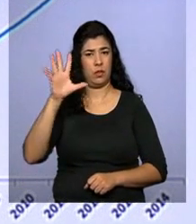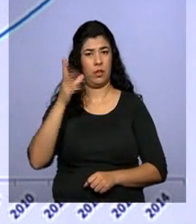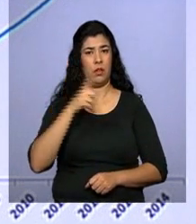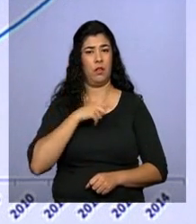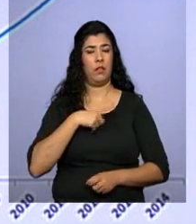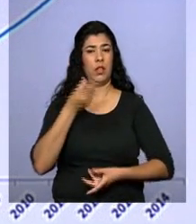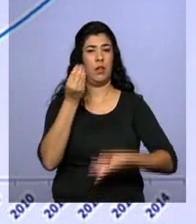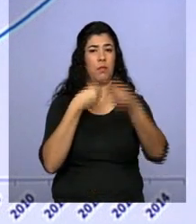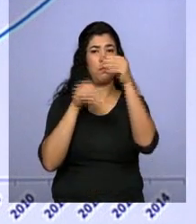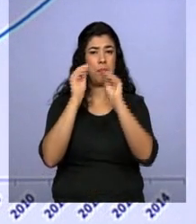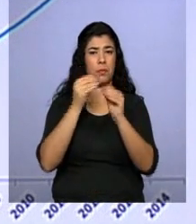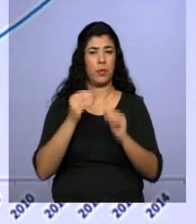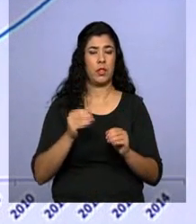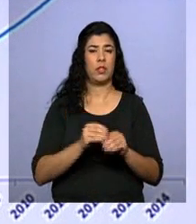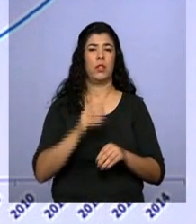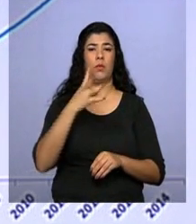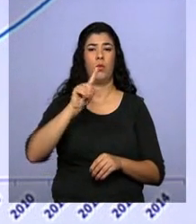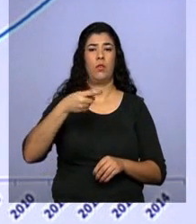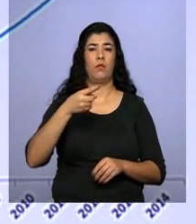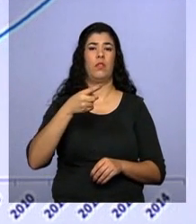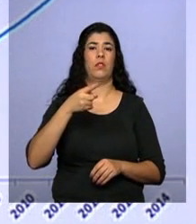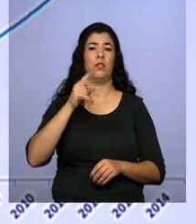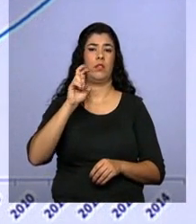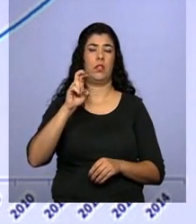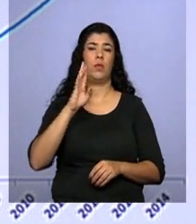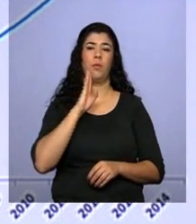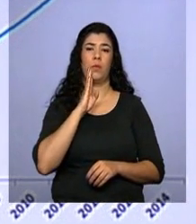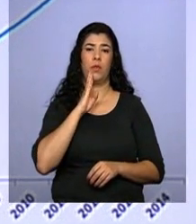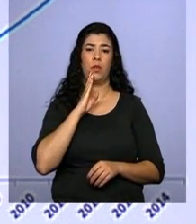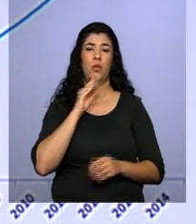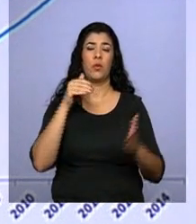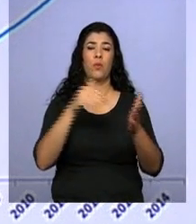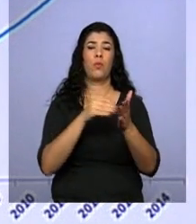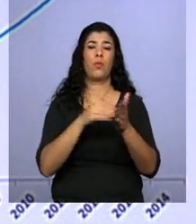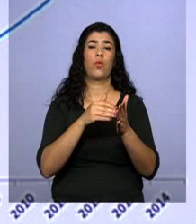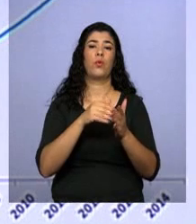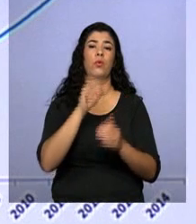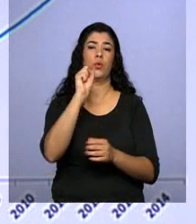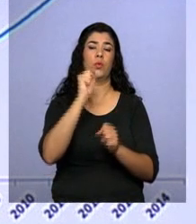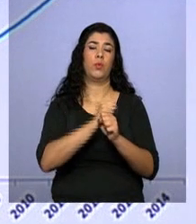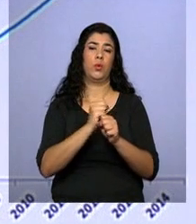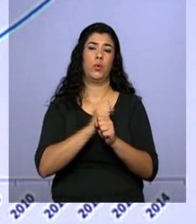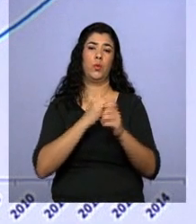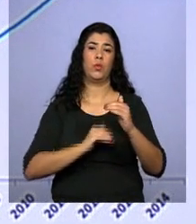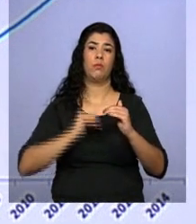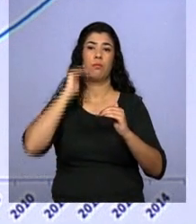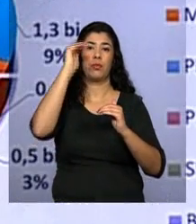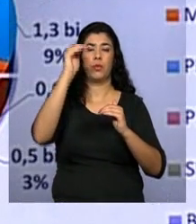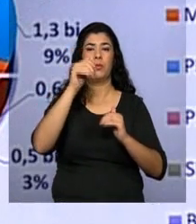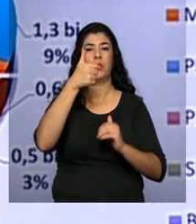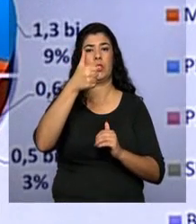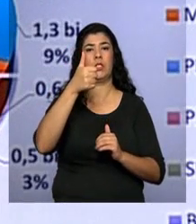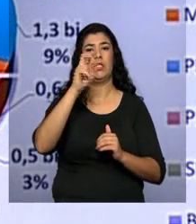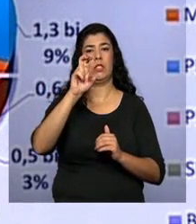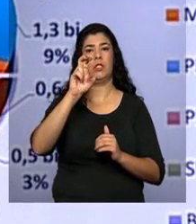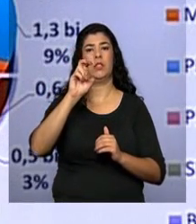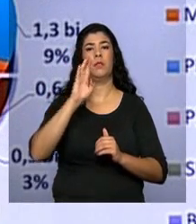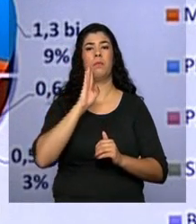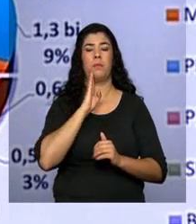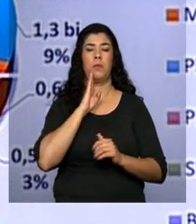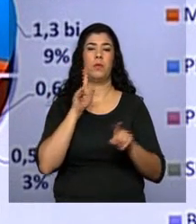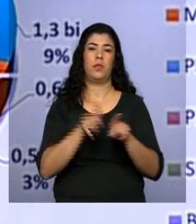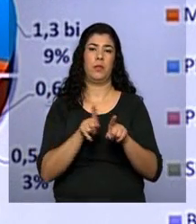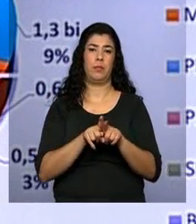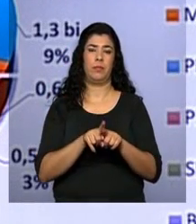aqui 4,5 para 15 bilhões nesses últimos 8 anos pode passar